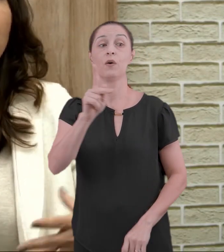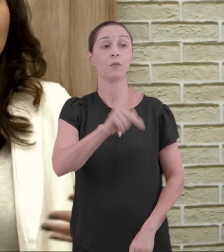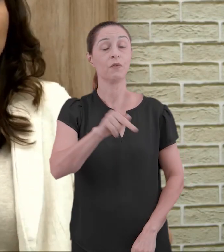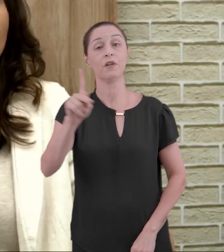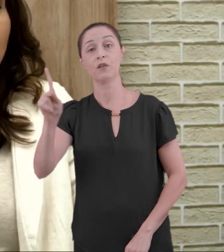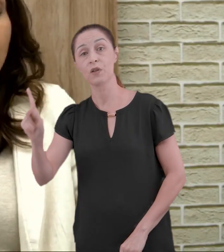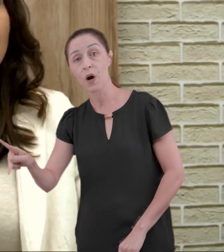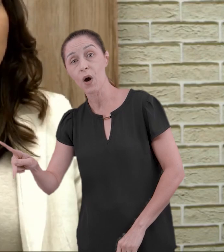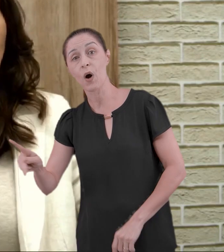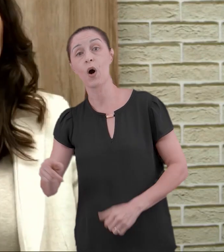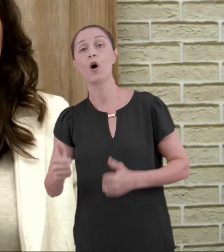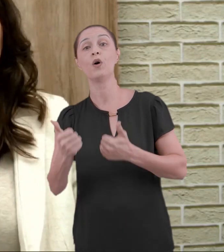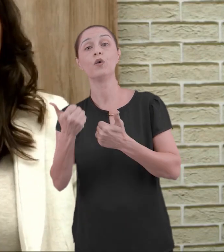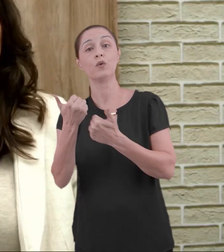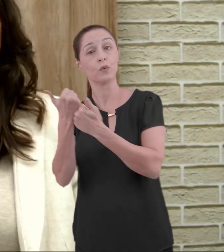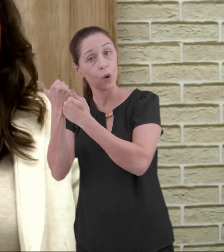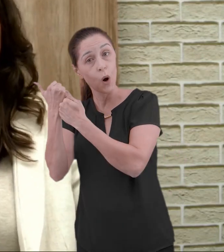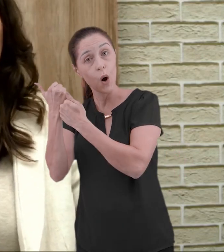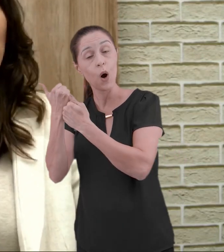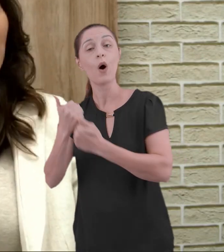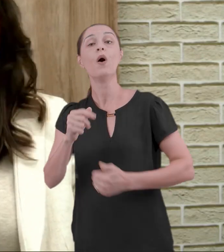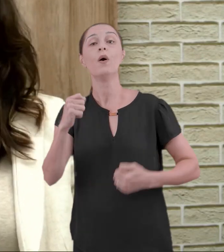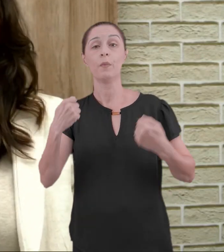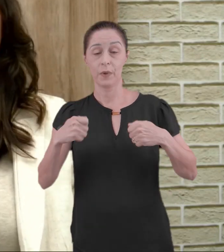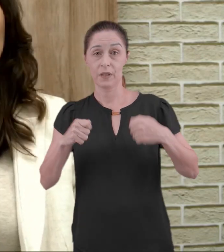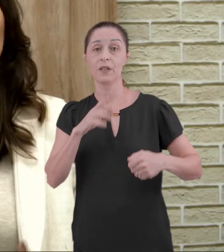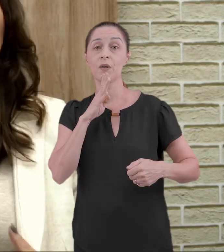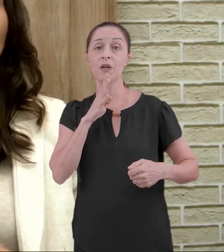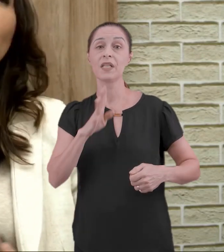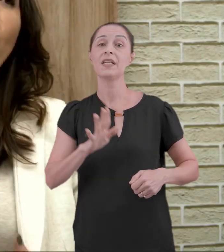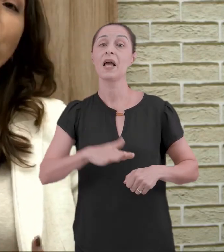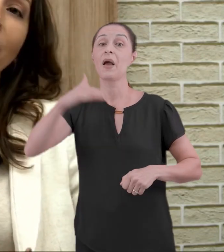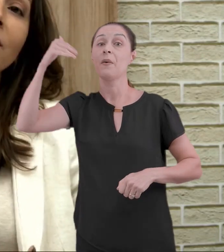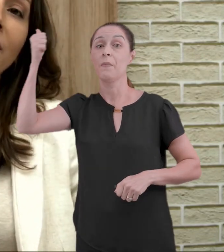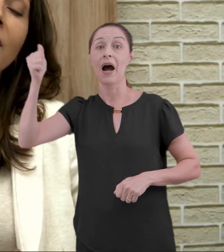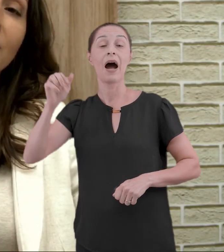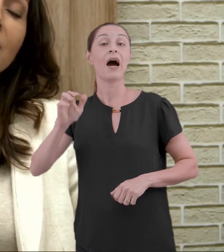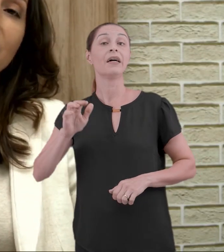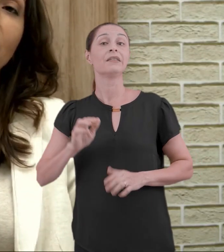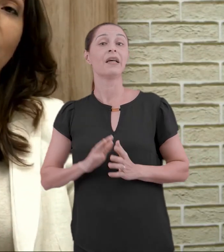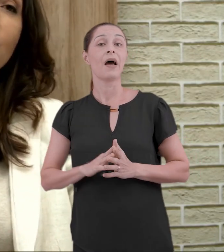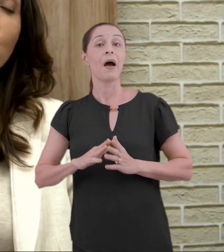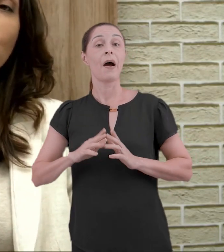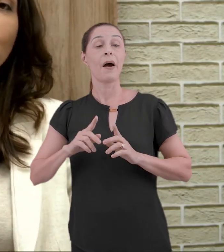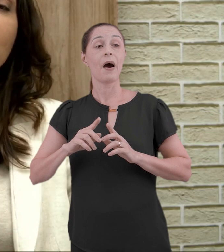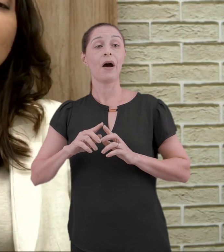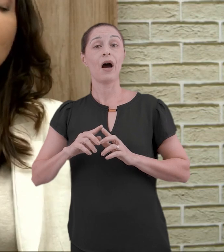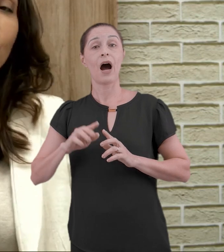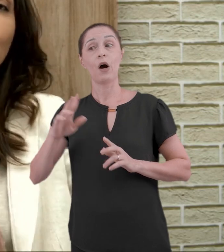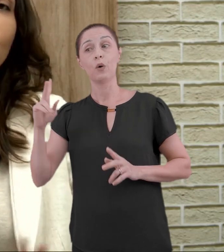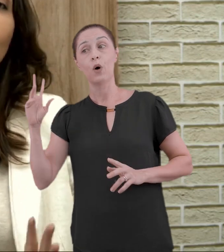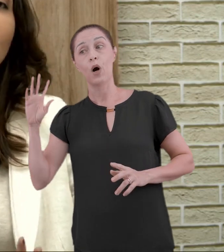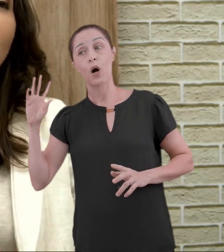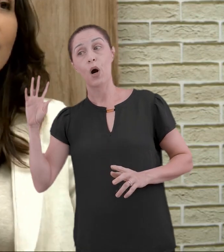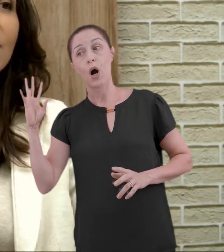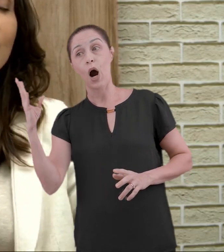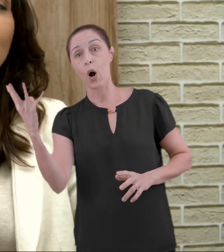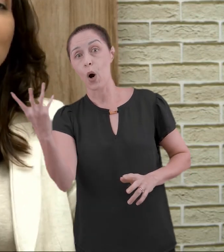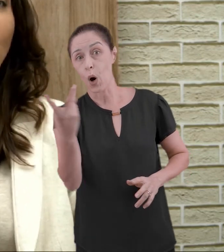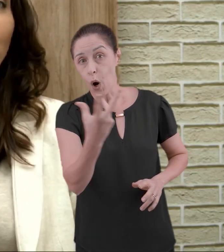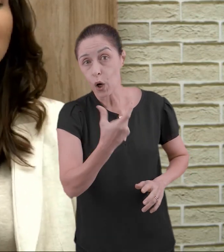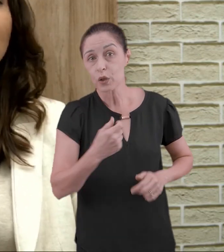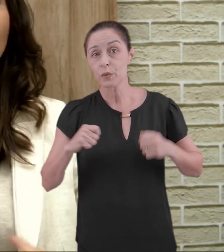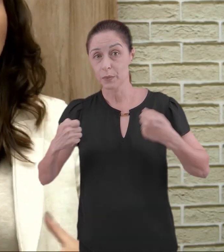dizer que a igreja inteira tenha que ter um treinamento em autismo, não. A gente só tem que compreender e aceitar as pessoas do jeito que